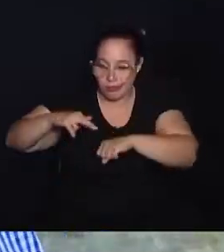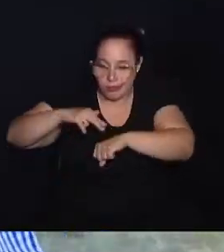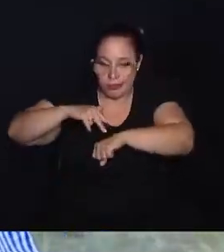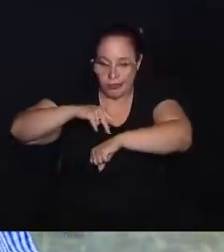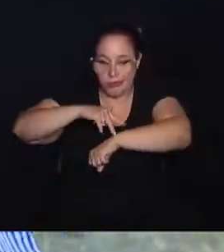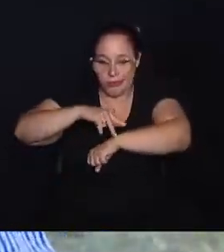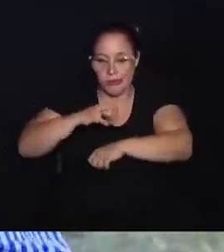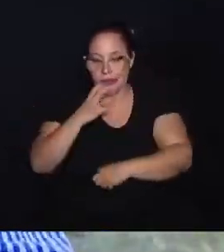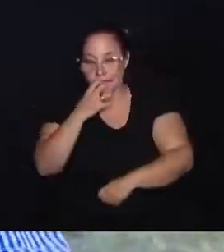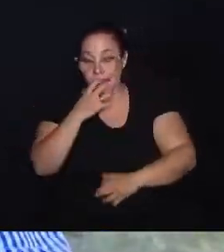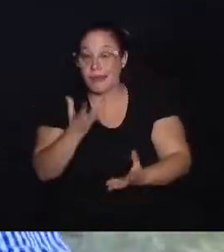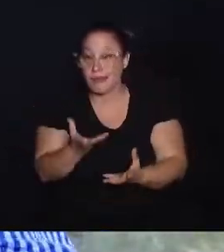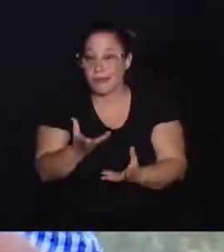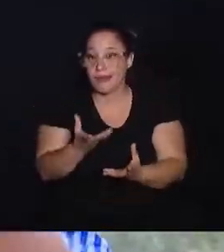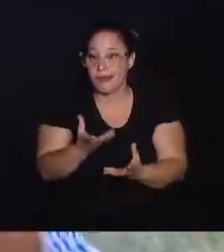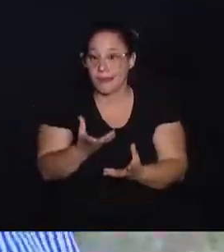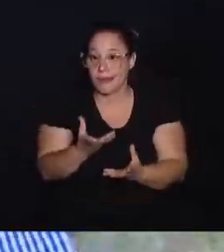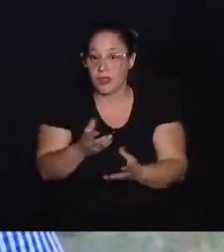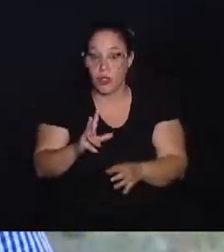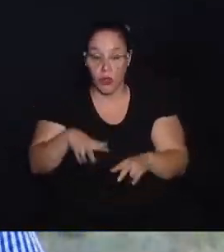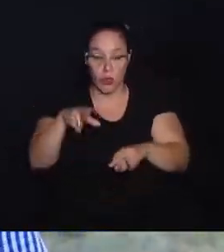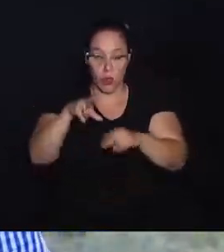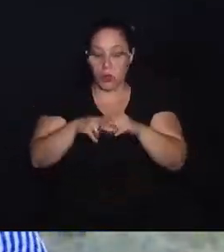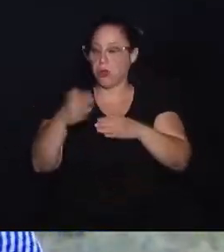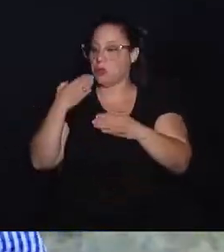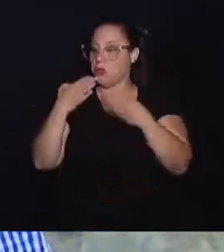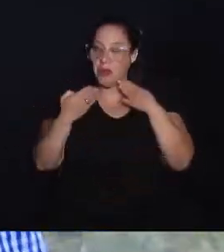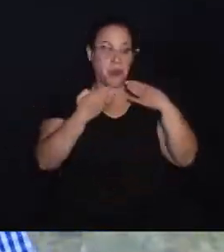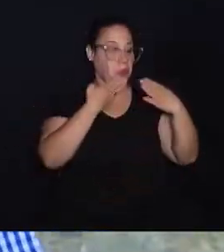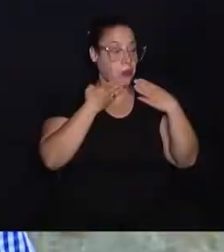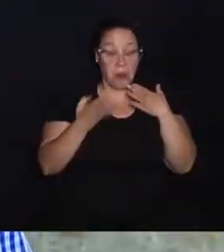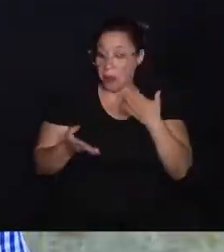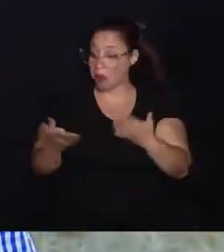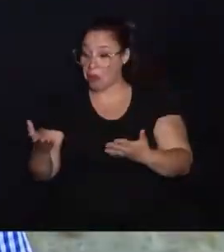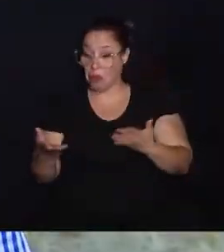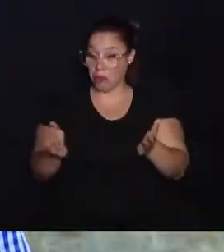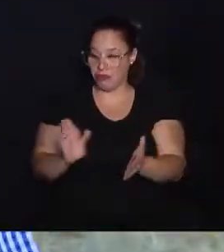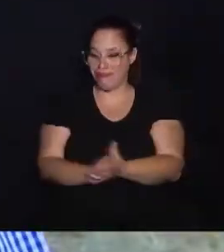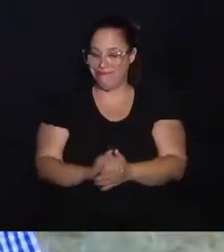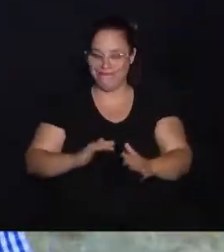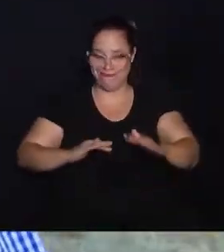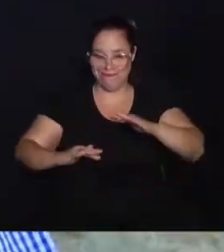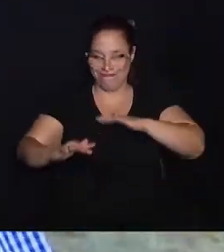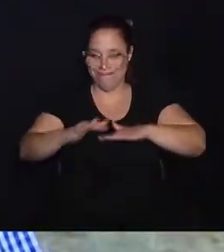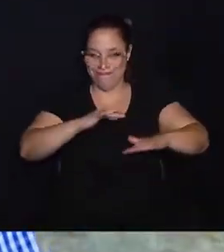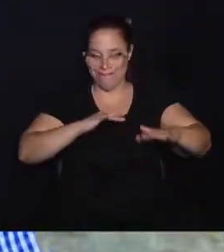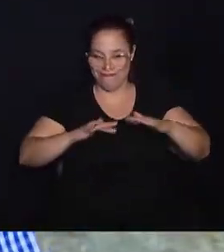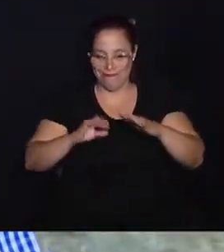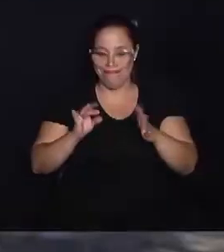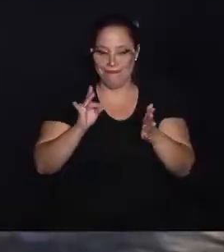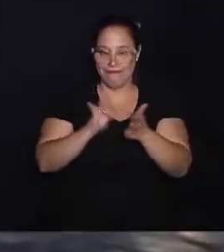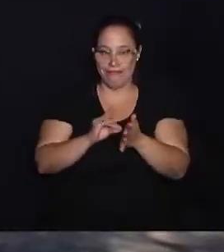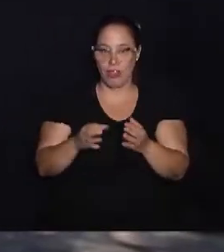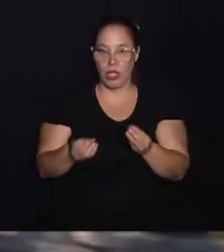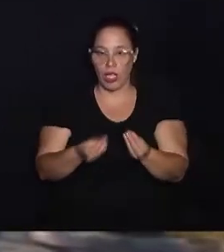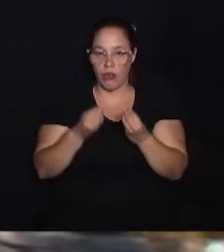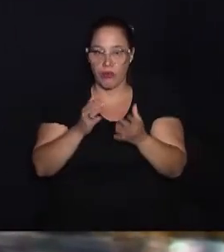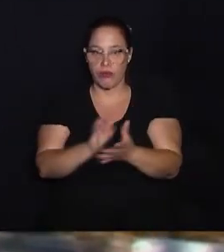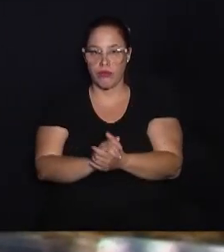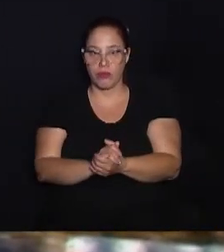onde as pessoas ao levarem os os cães sentam bate-papo conversam então é um